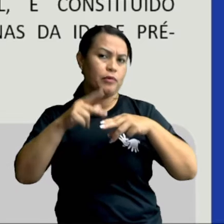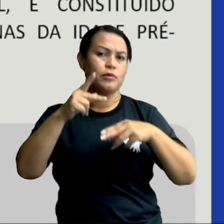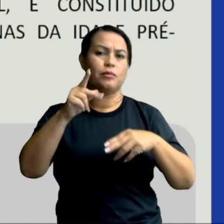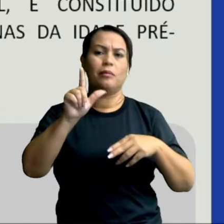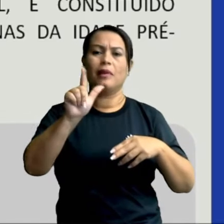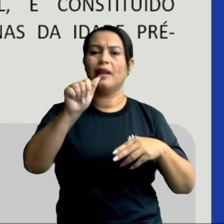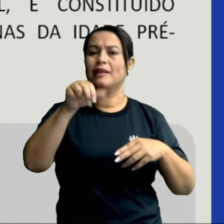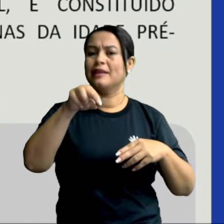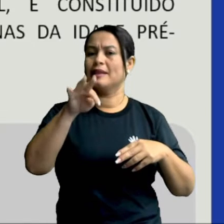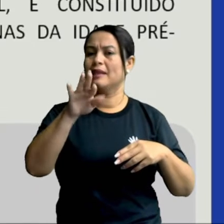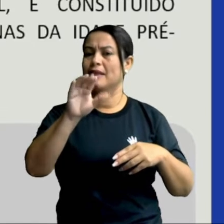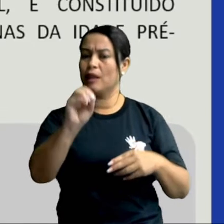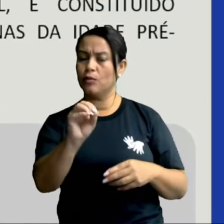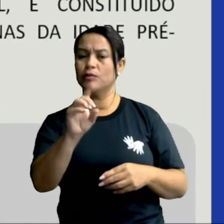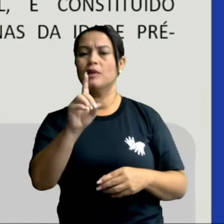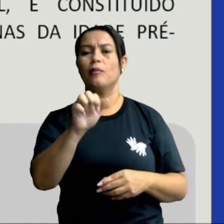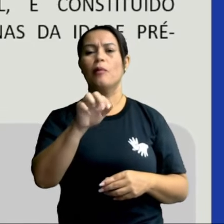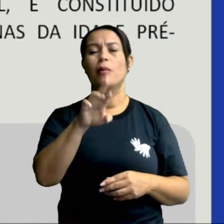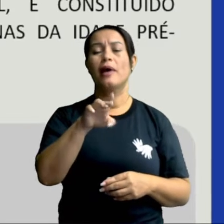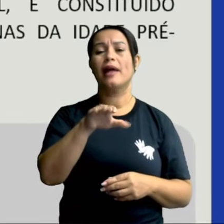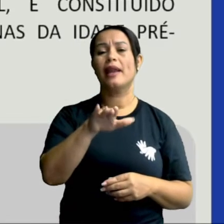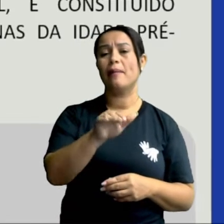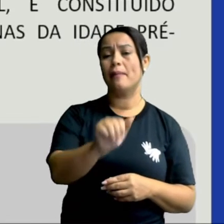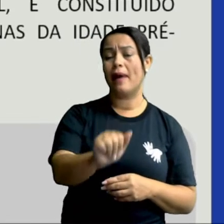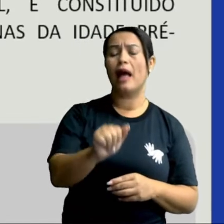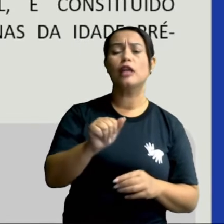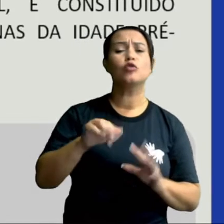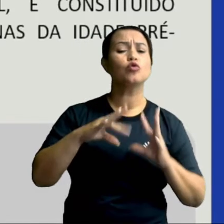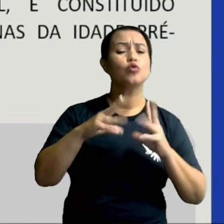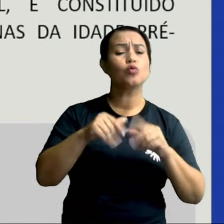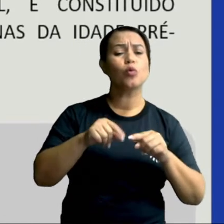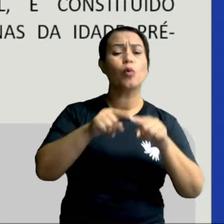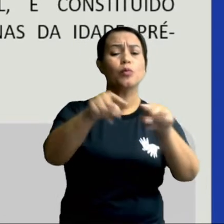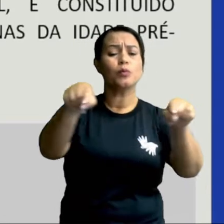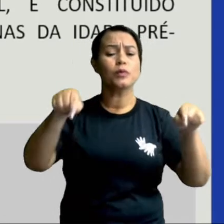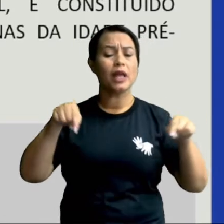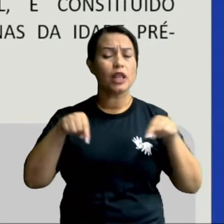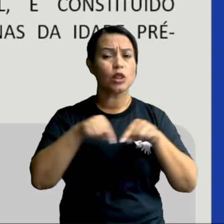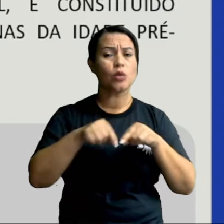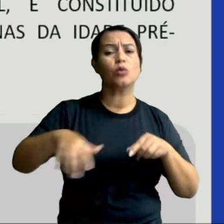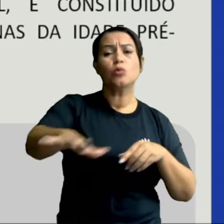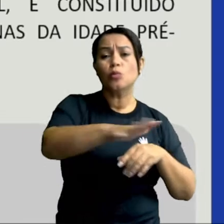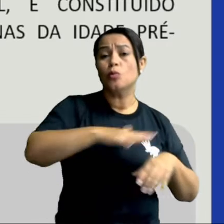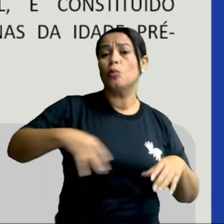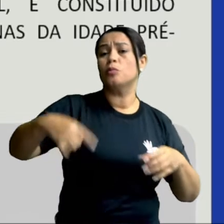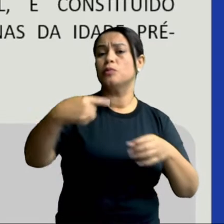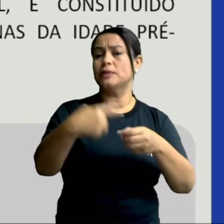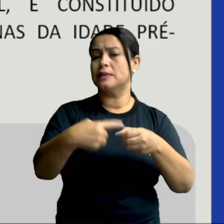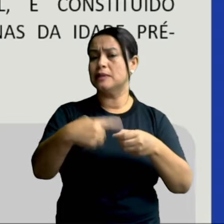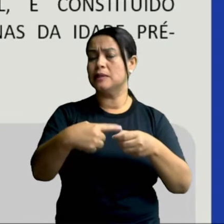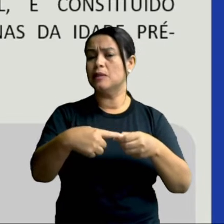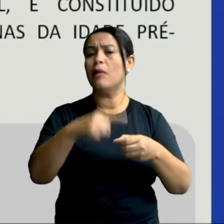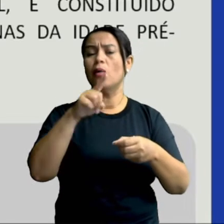de vista geológico. Todo o território municipal é constituído por rochas cristalinas